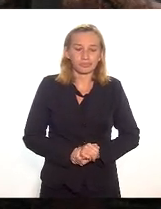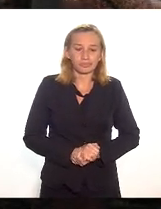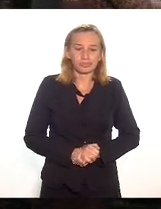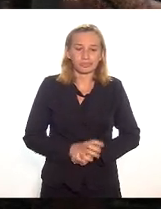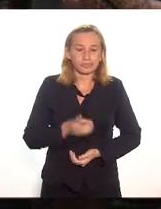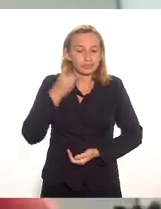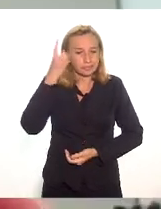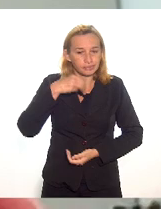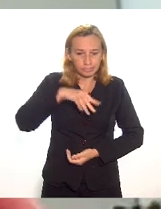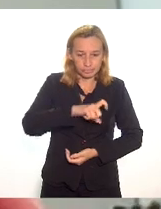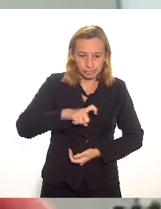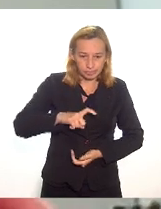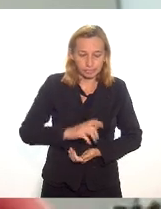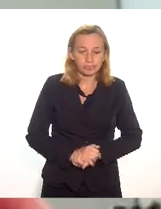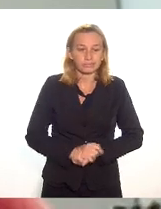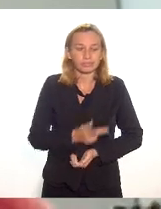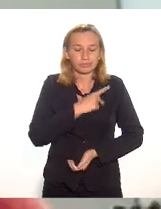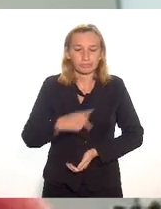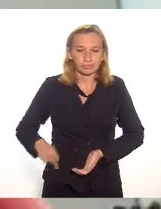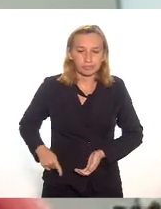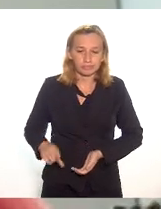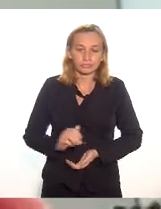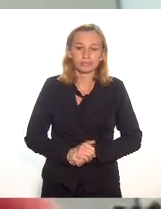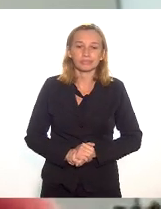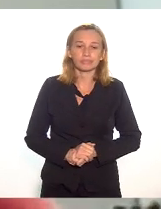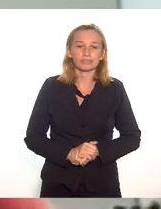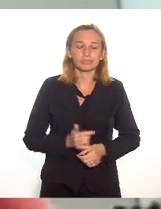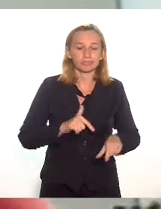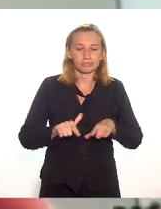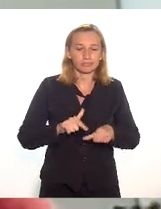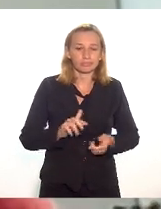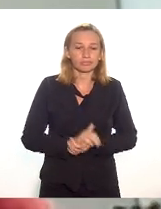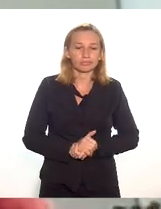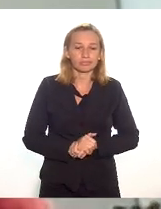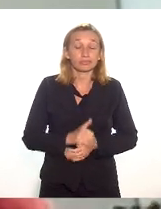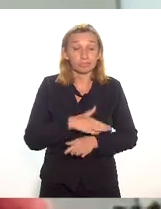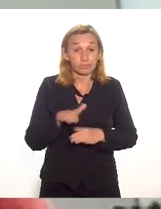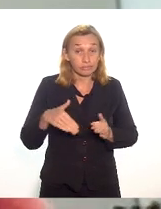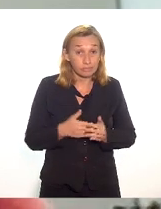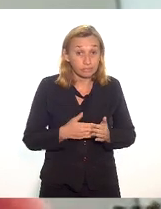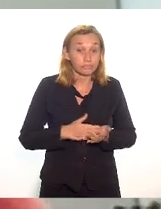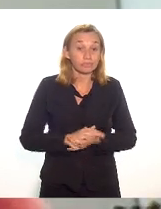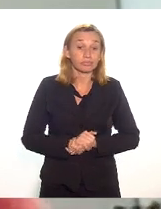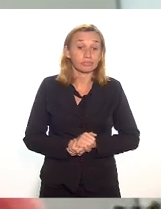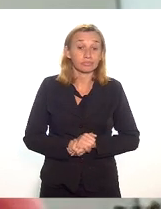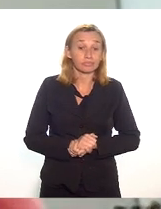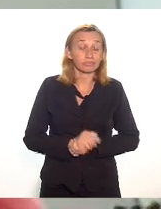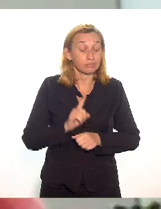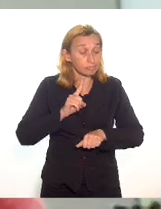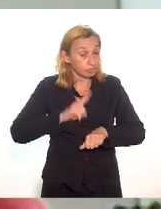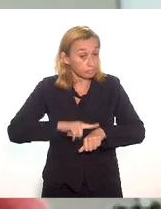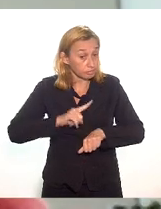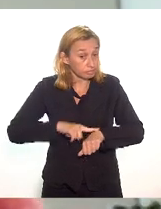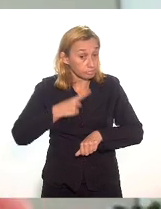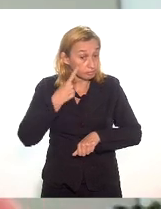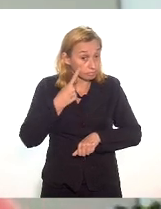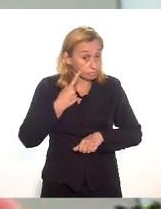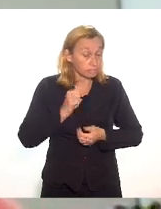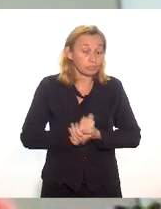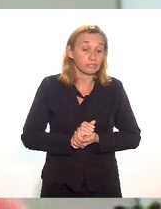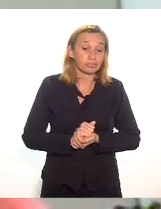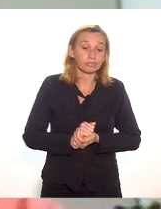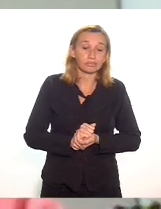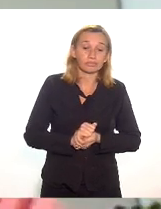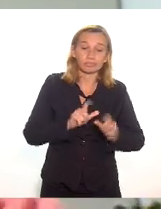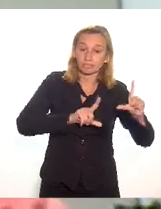Deputado Max Lemos, presidente em exercício dessa sessão, todos aqueles e aquelas que nesse momento nos assistem